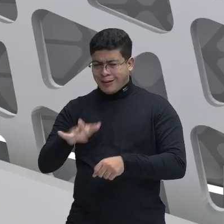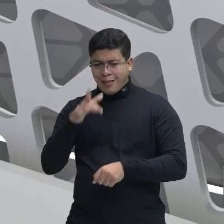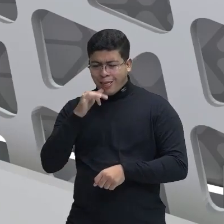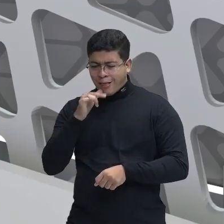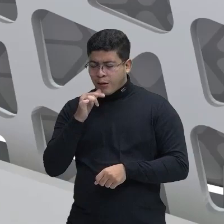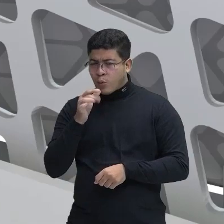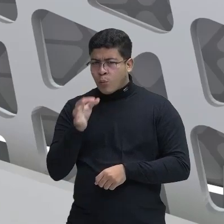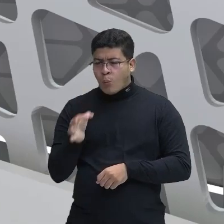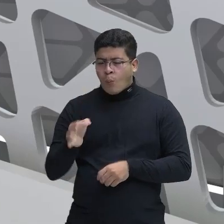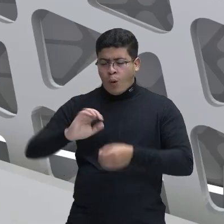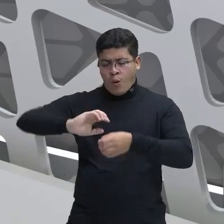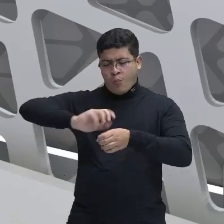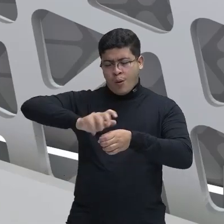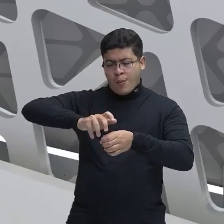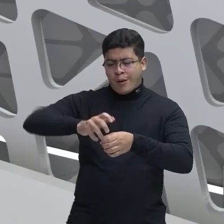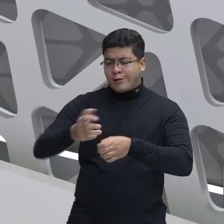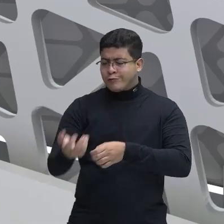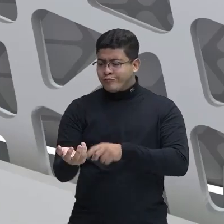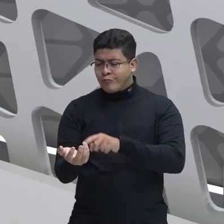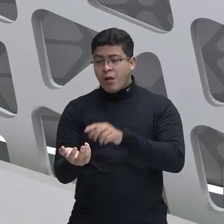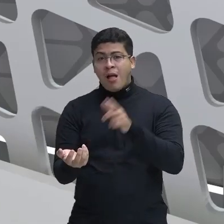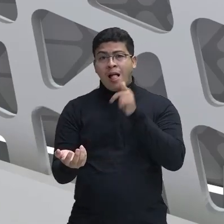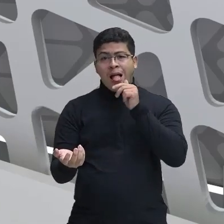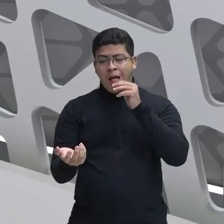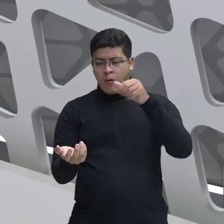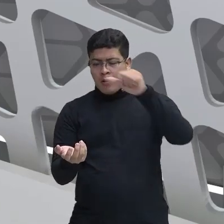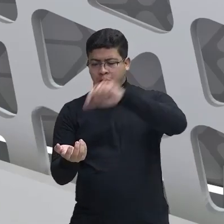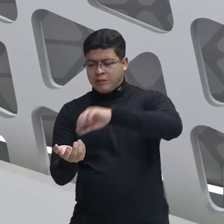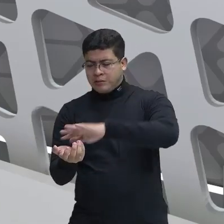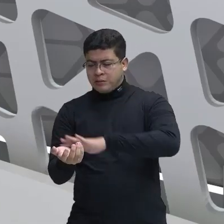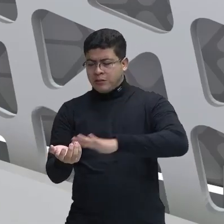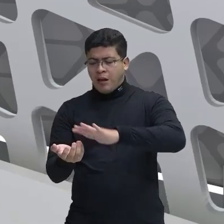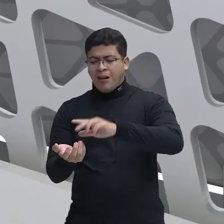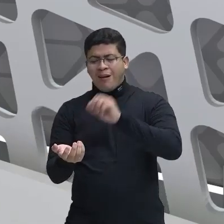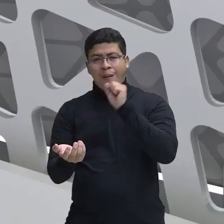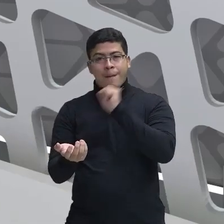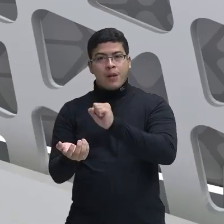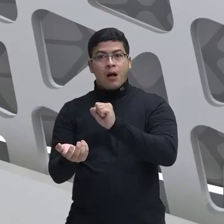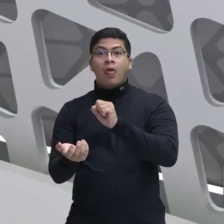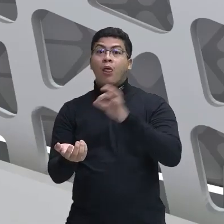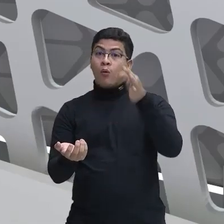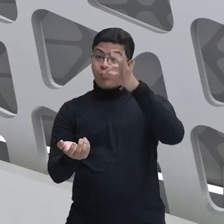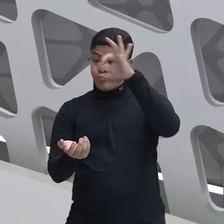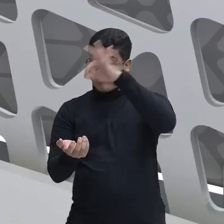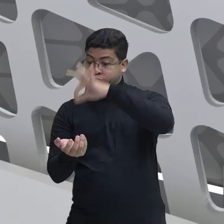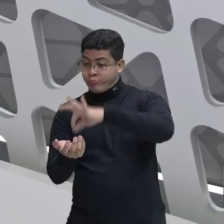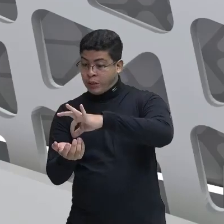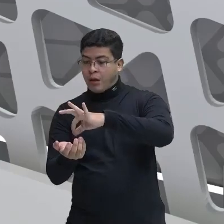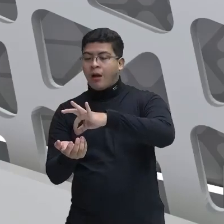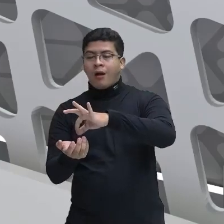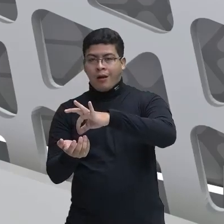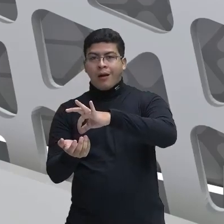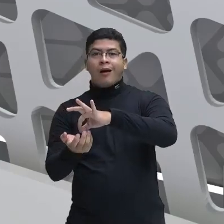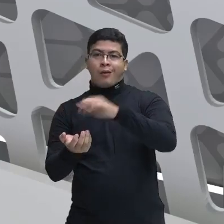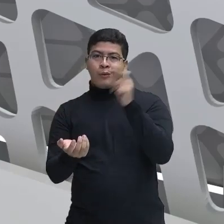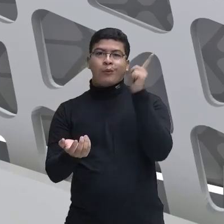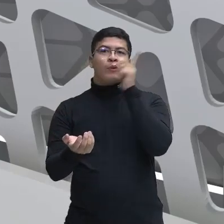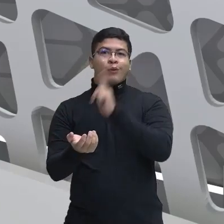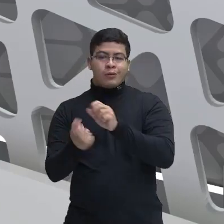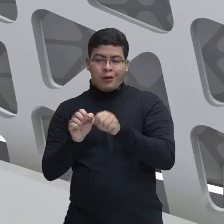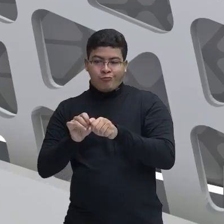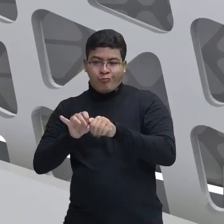alguma garrafa, já é o suficiente para que esse processo ocorra, tá? Então, é por isso que a gente fala, água parada em